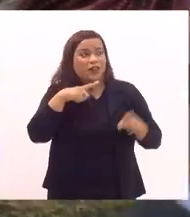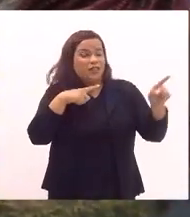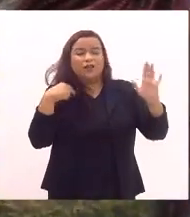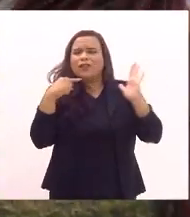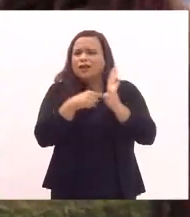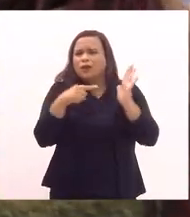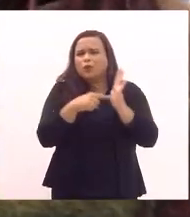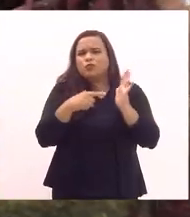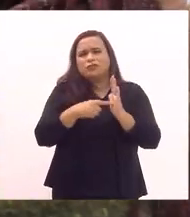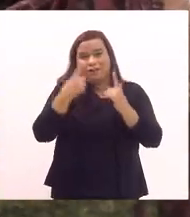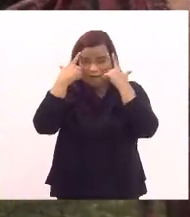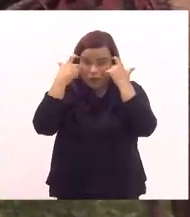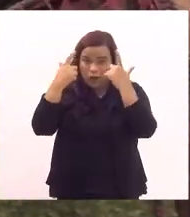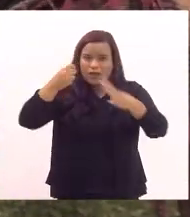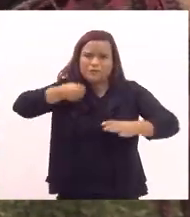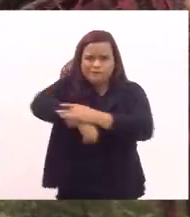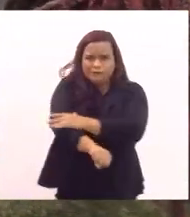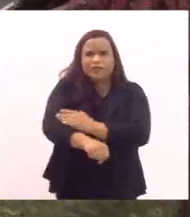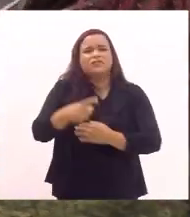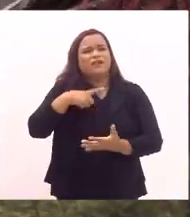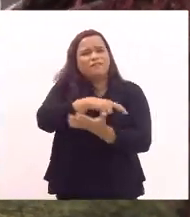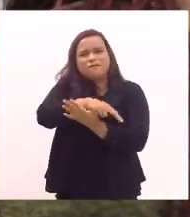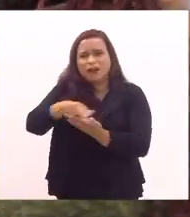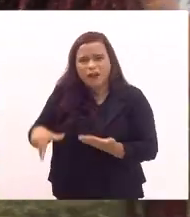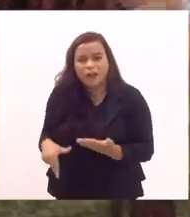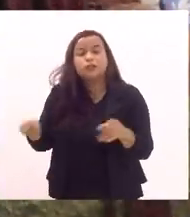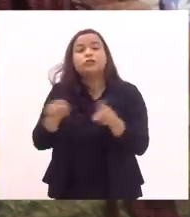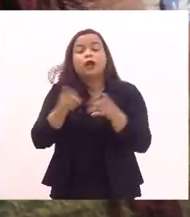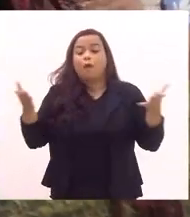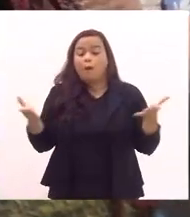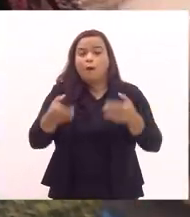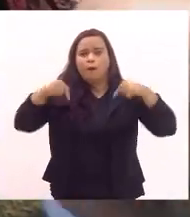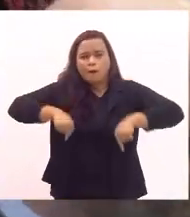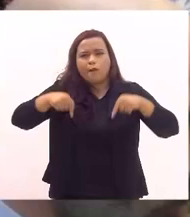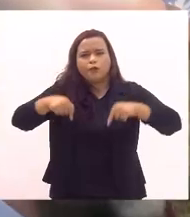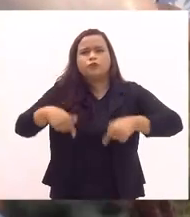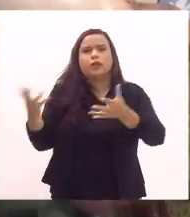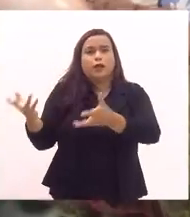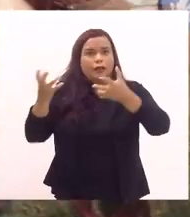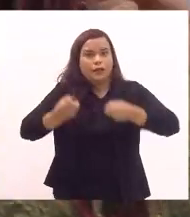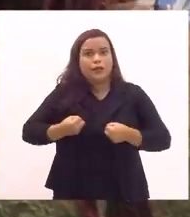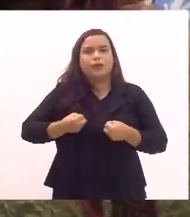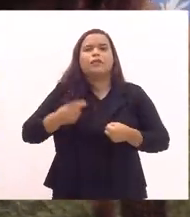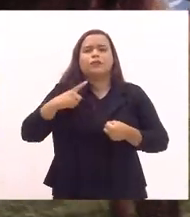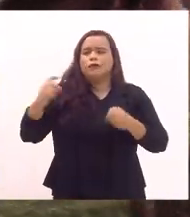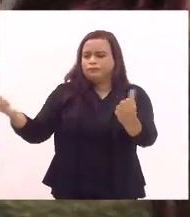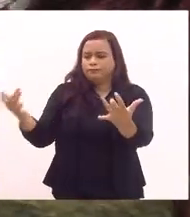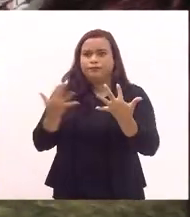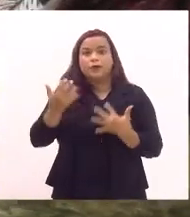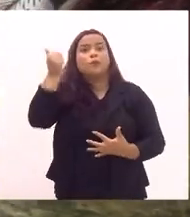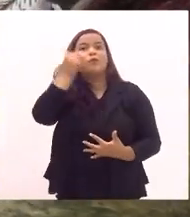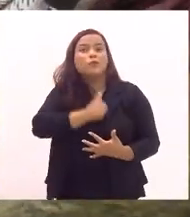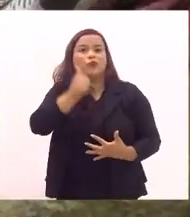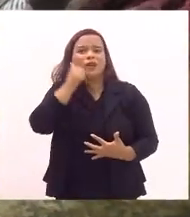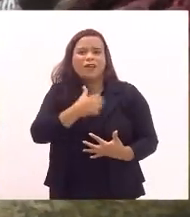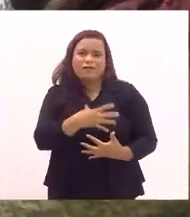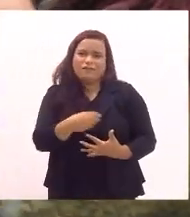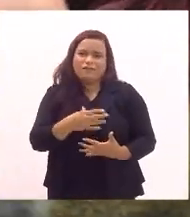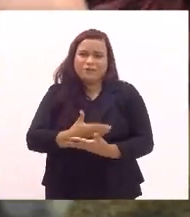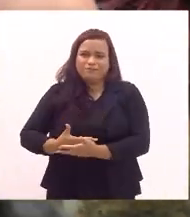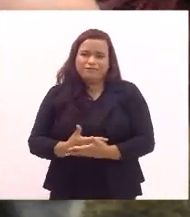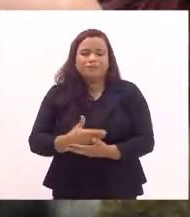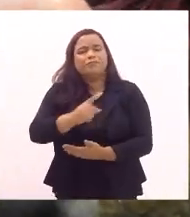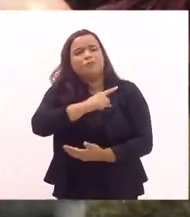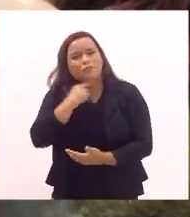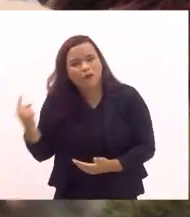violência obstétrica hoje recebemos nessa casa se o presidente inclusive mulheres que perderam seus filhos